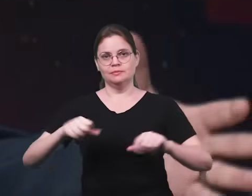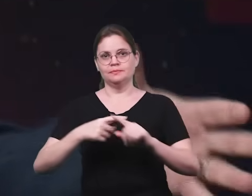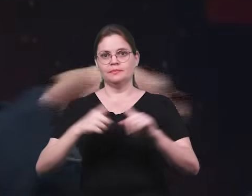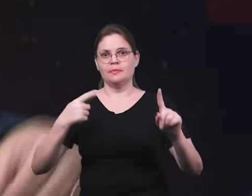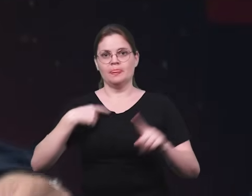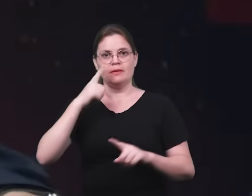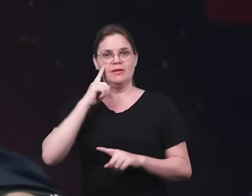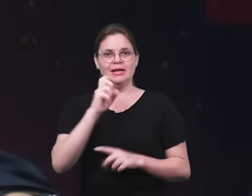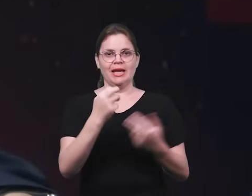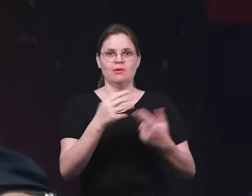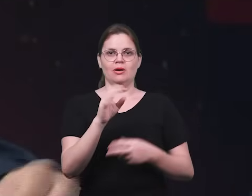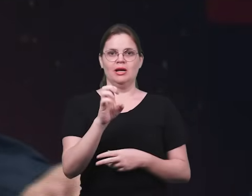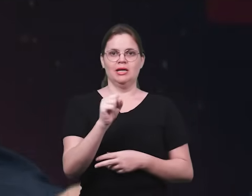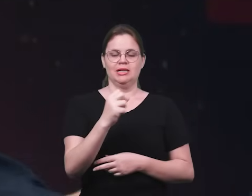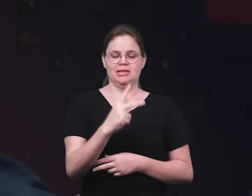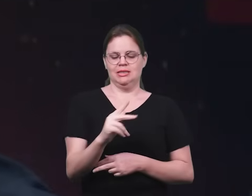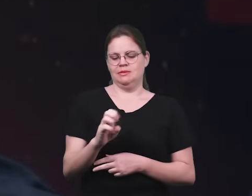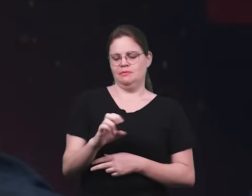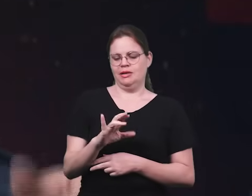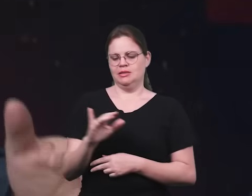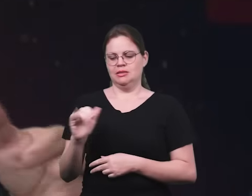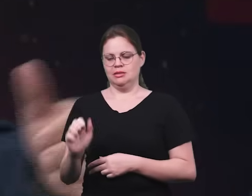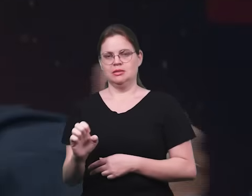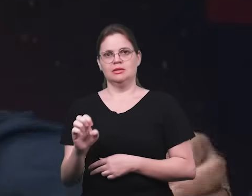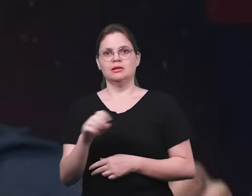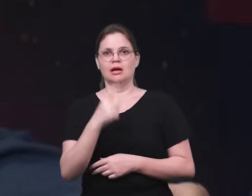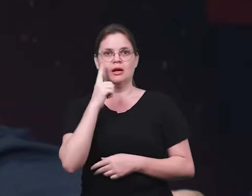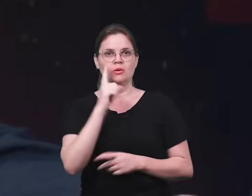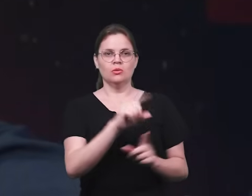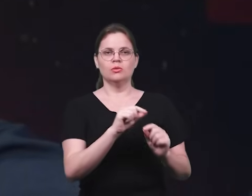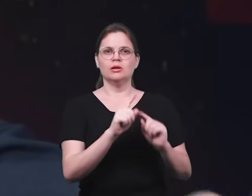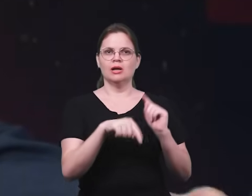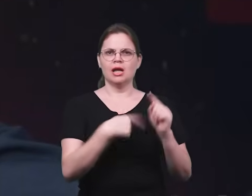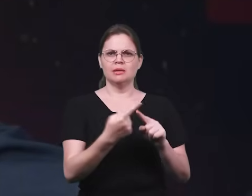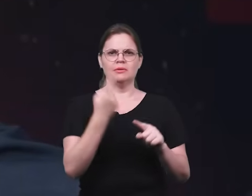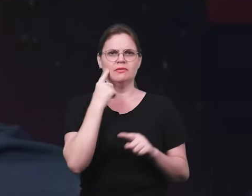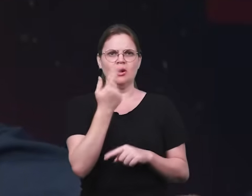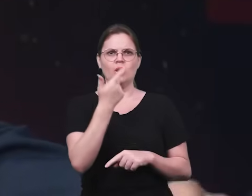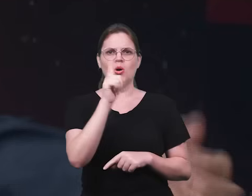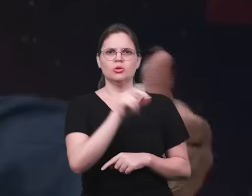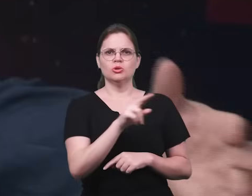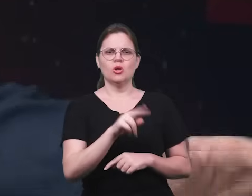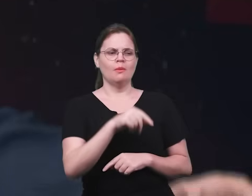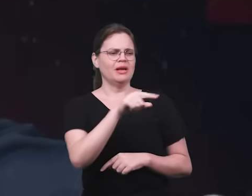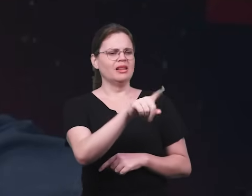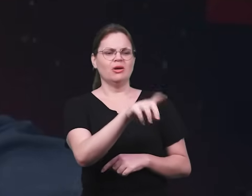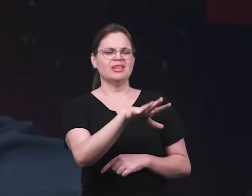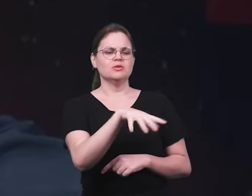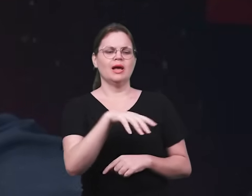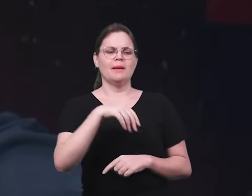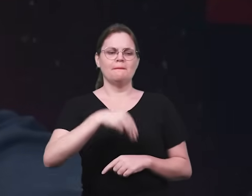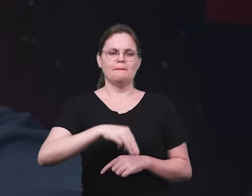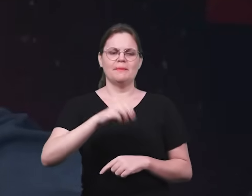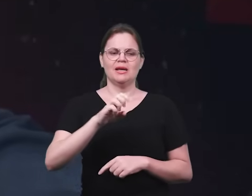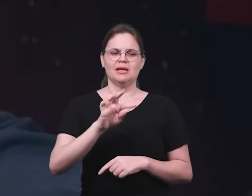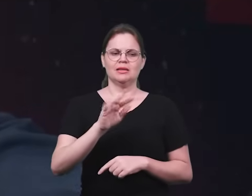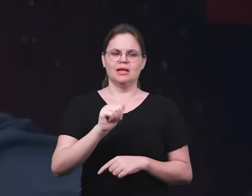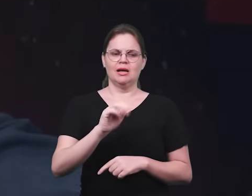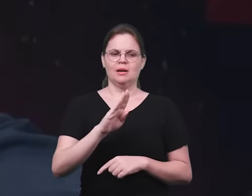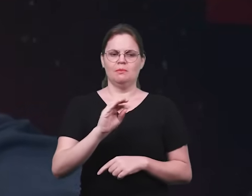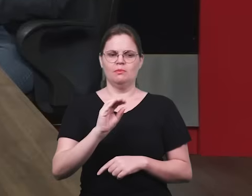benefício é a espécie, não o indivíduo. E a alma vivente é exatamente isso. Aí depois nós fomos dando outros nomes. Isso é metabolismo, isso é... São